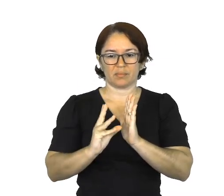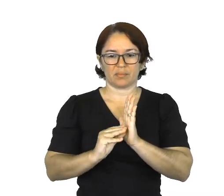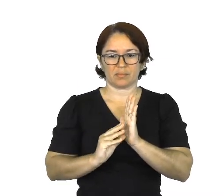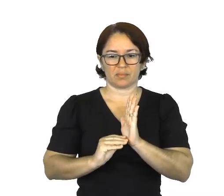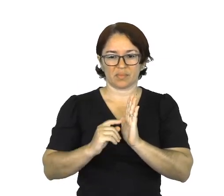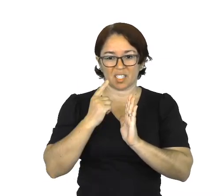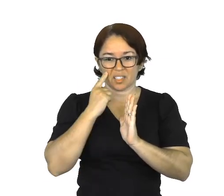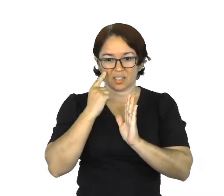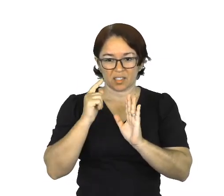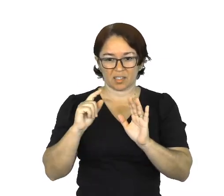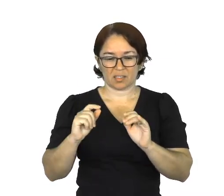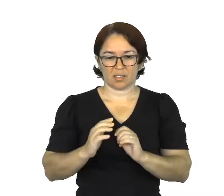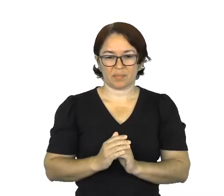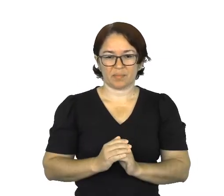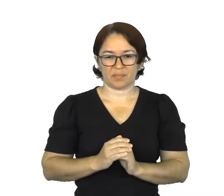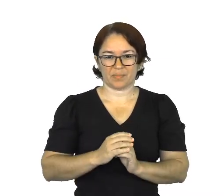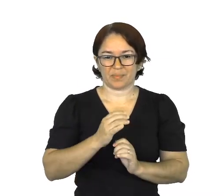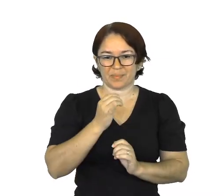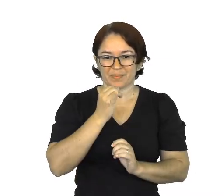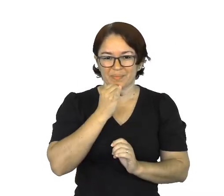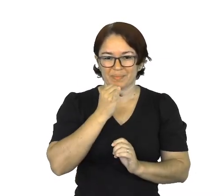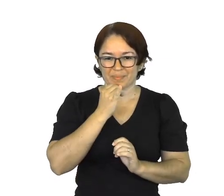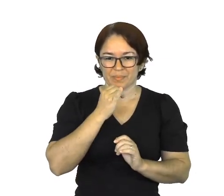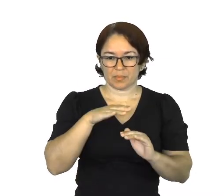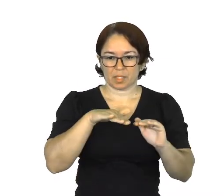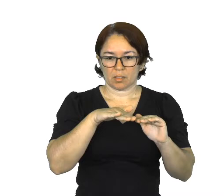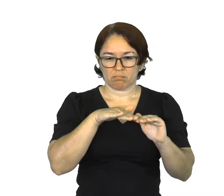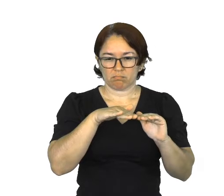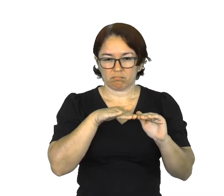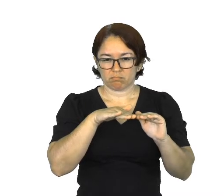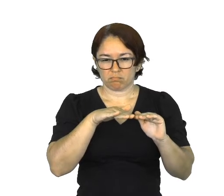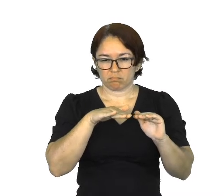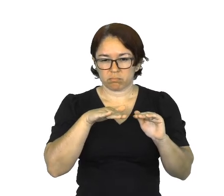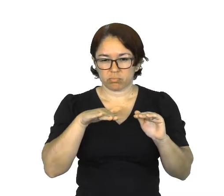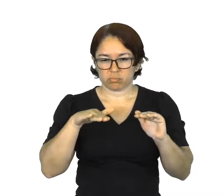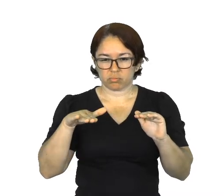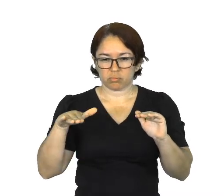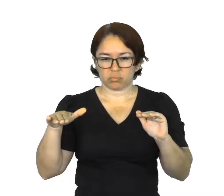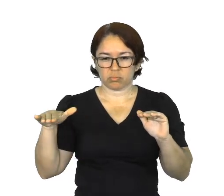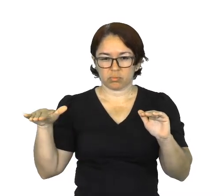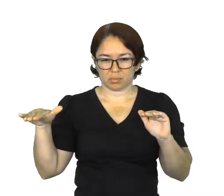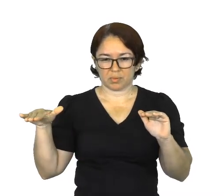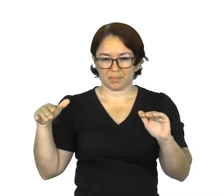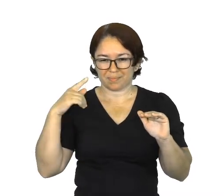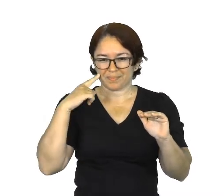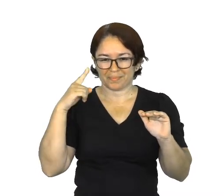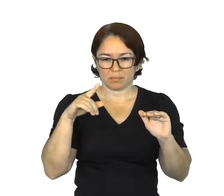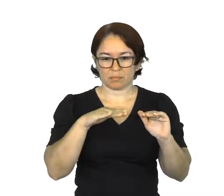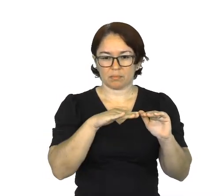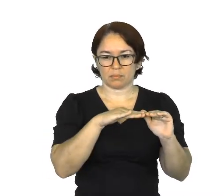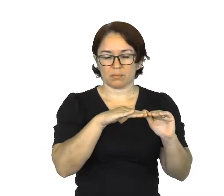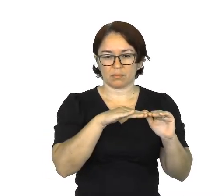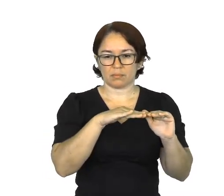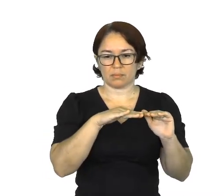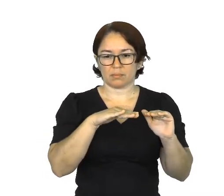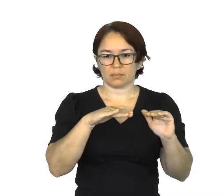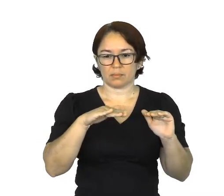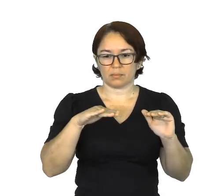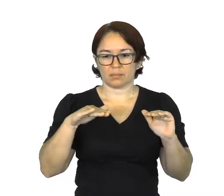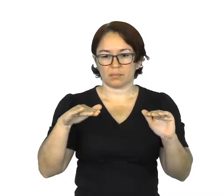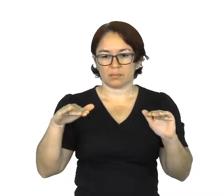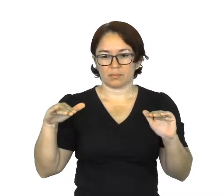aí, onde tem uma crista, um vale, né? Um comprimento. Vamos dar uma olhadinha aí dos componentes